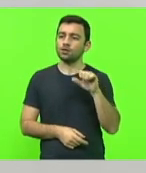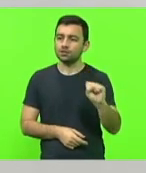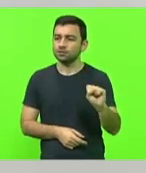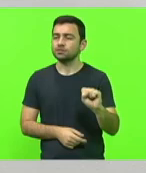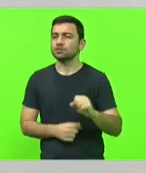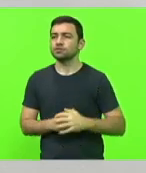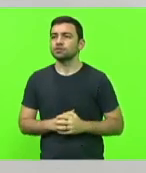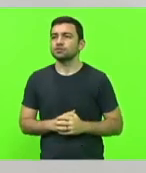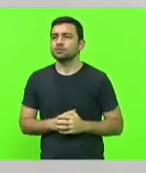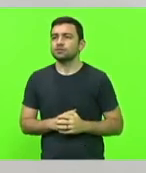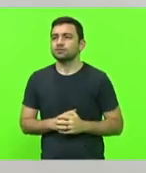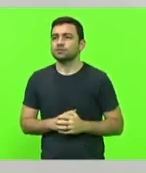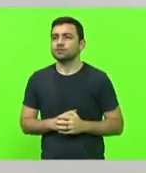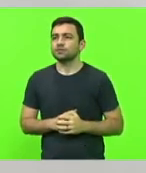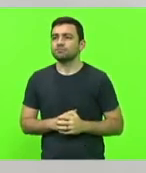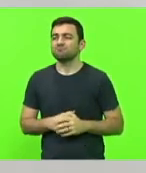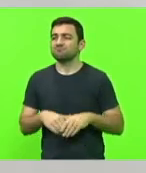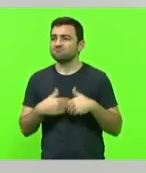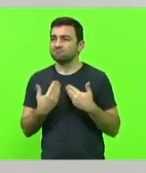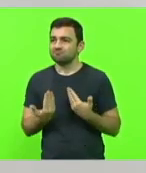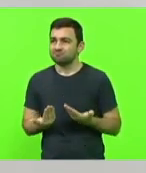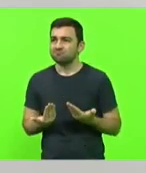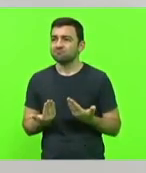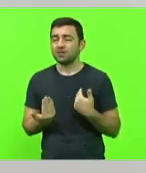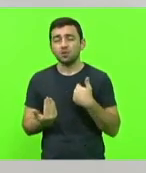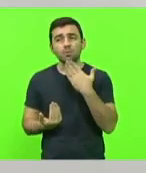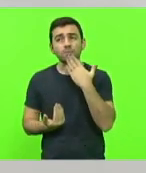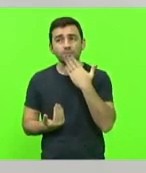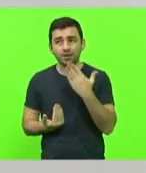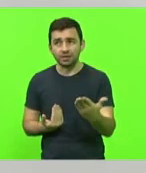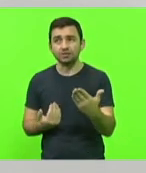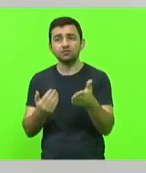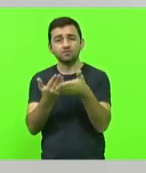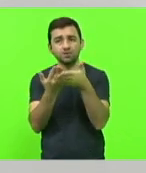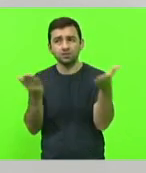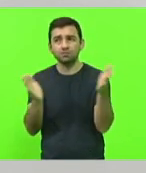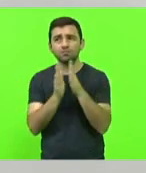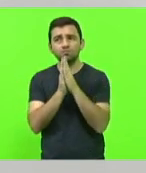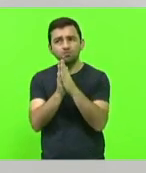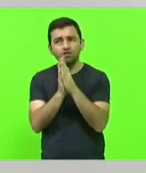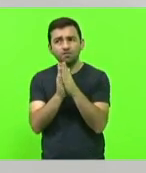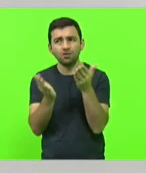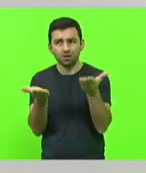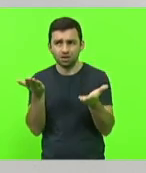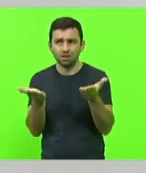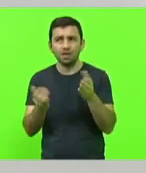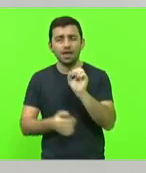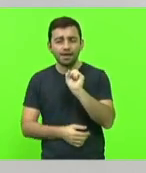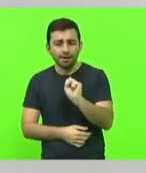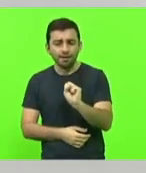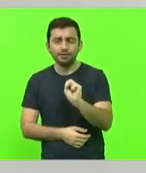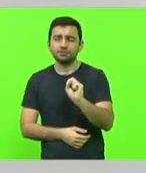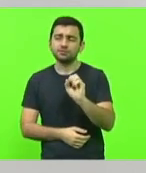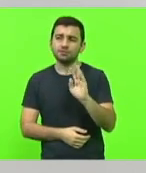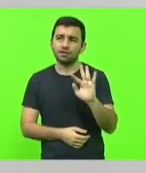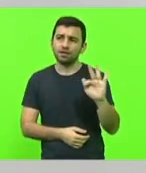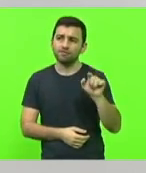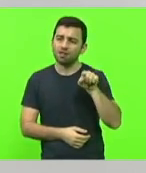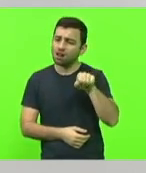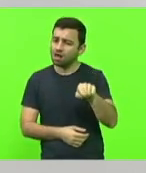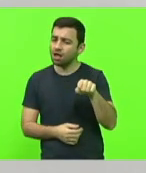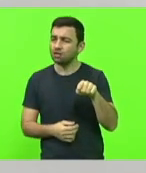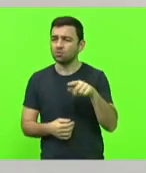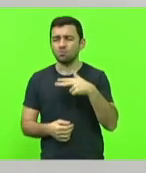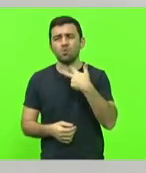aqui e continuo apelando para o bom senso do STF para que não traga